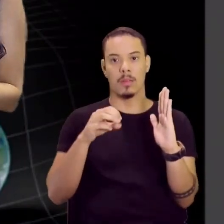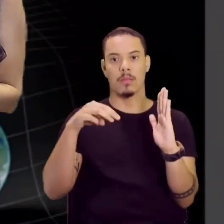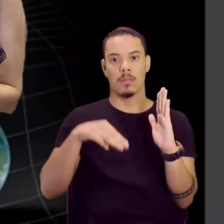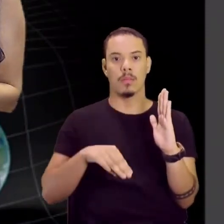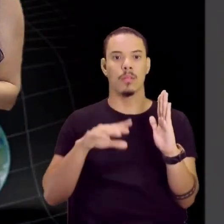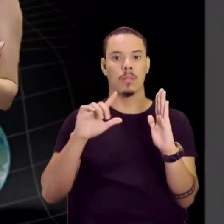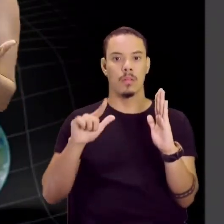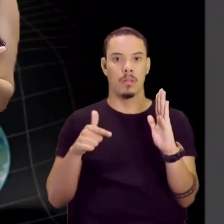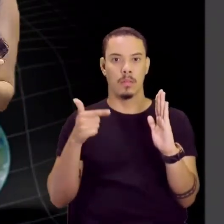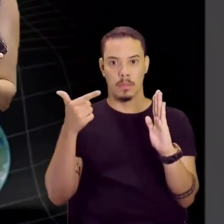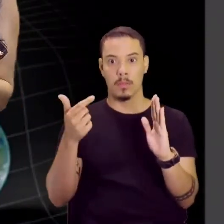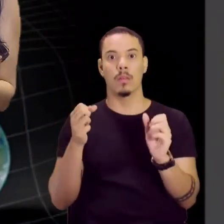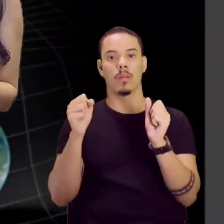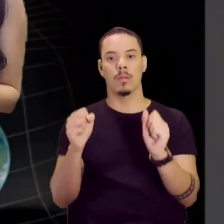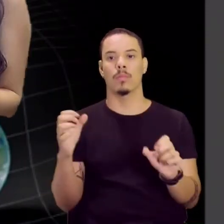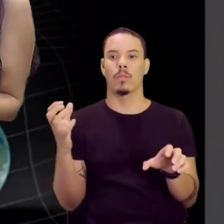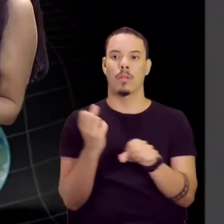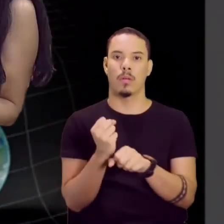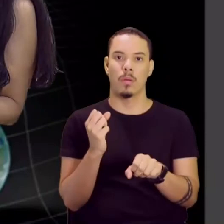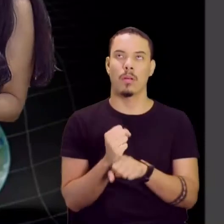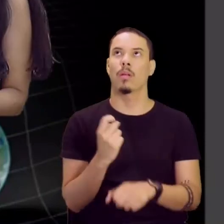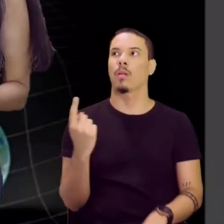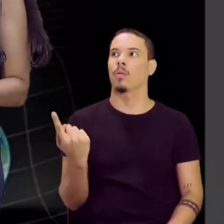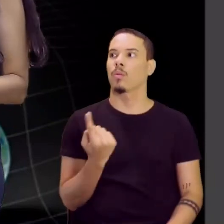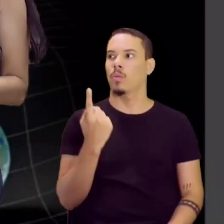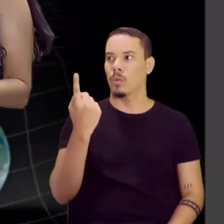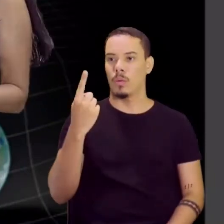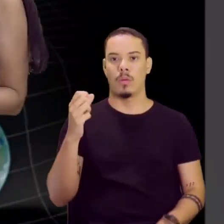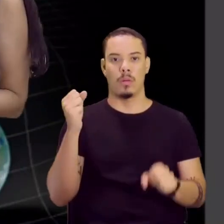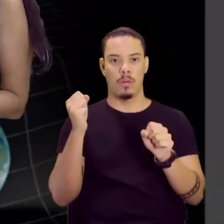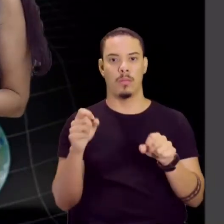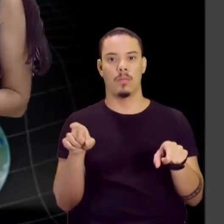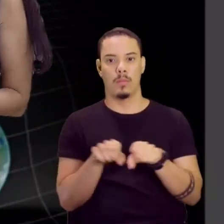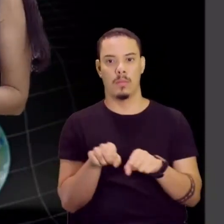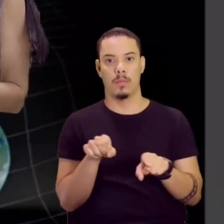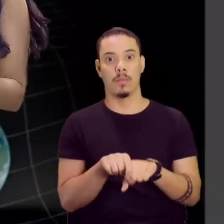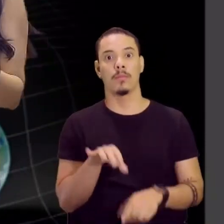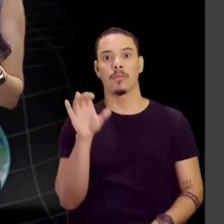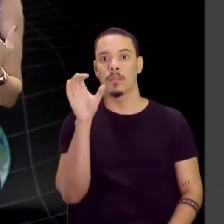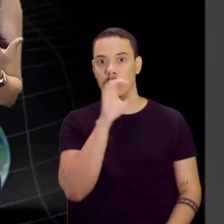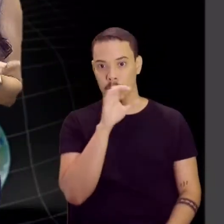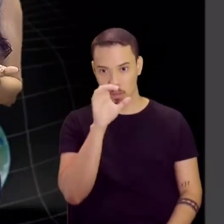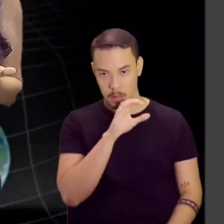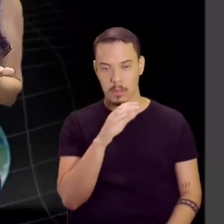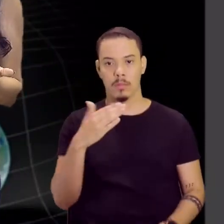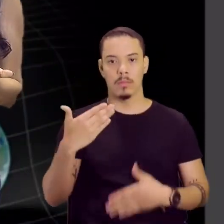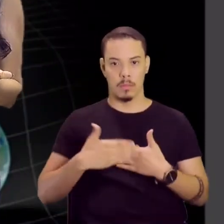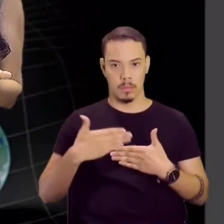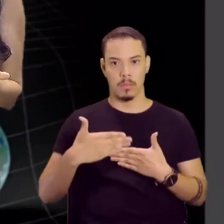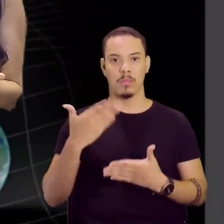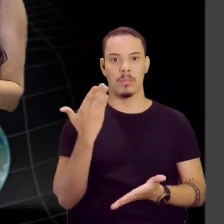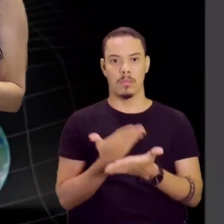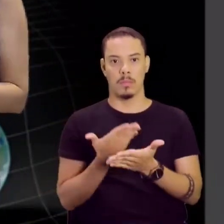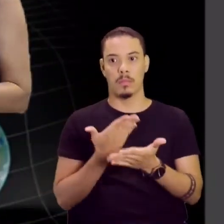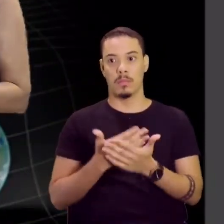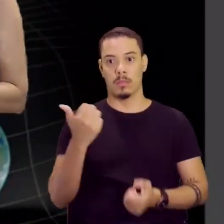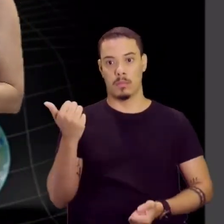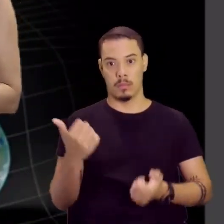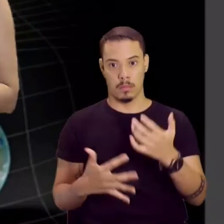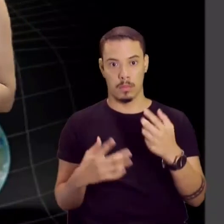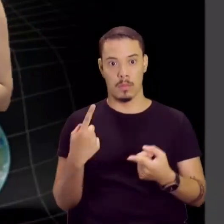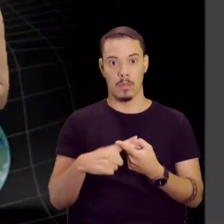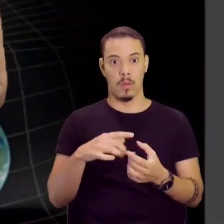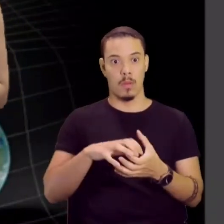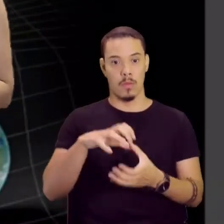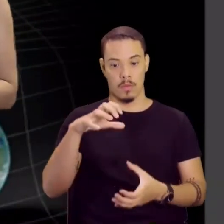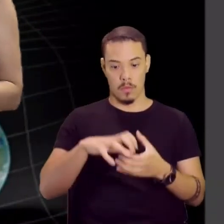segundo ao quadrado, aí eu posso calcular a altura, posso calcular a velocidade também, né? Isso nós vamos ver aí em próximas aulas. Porque a posição do